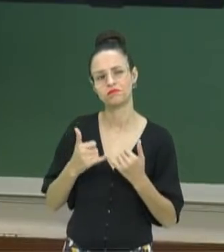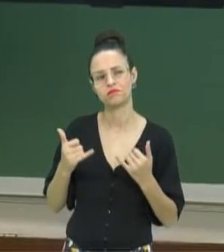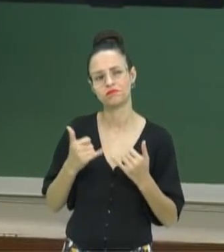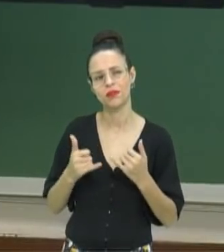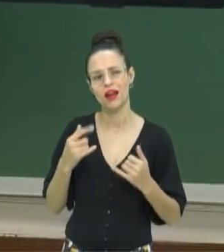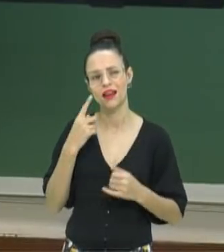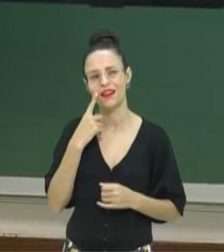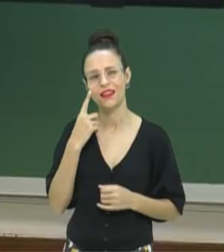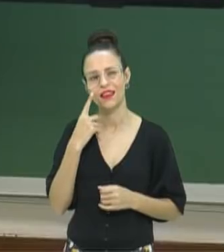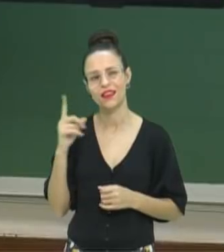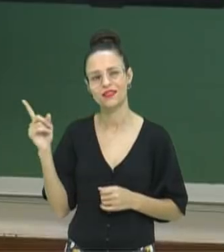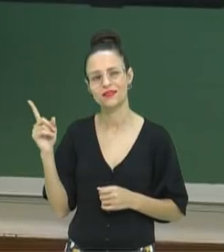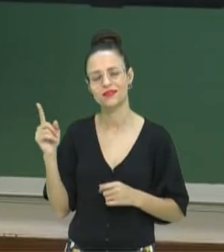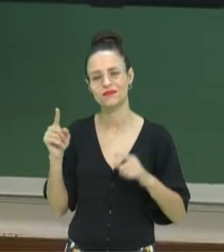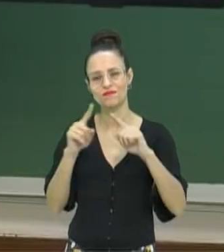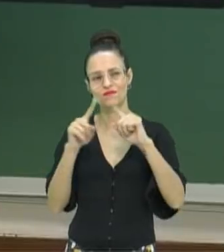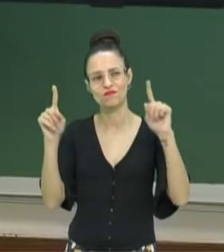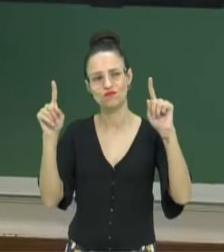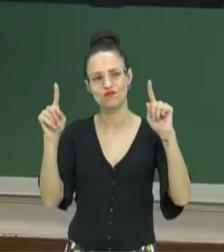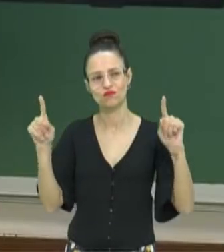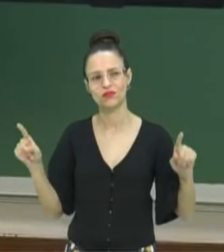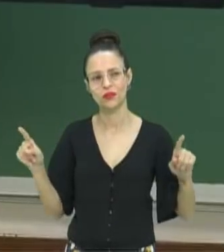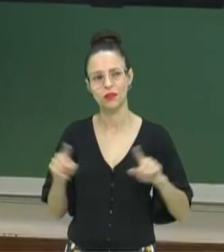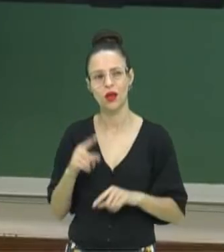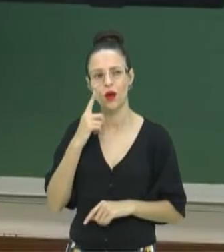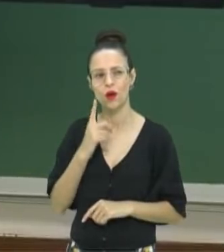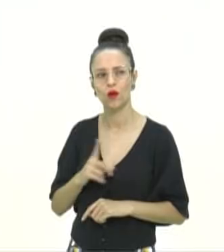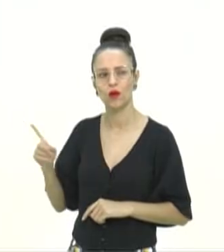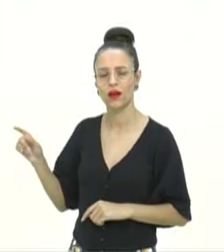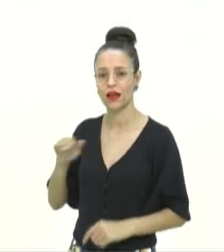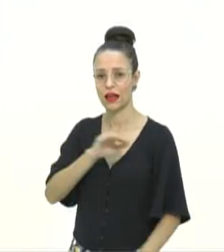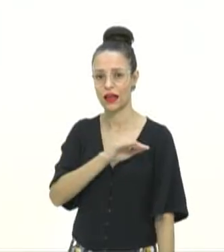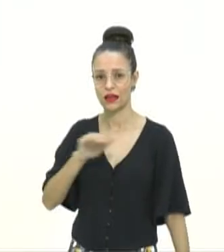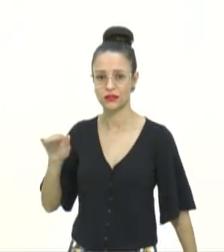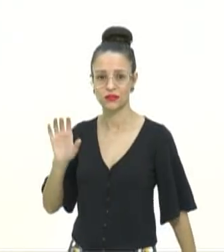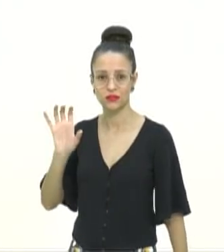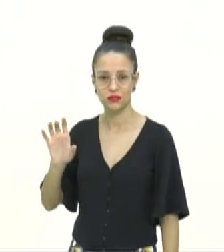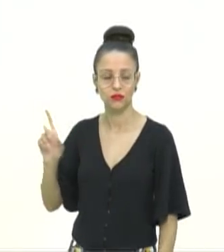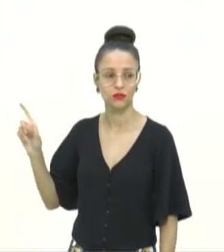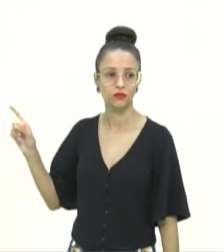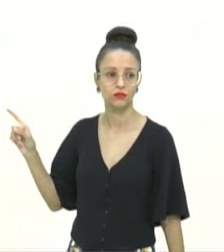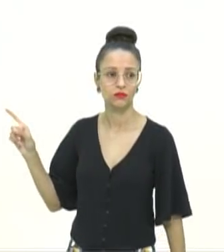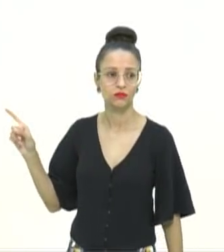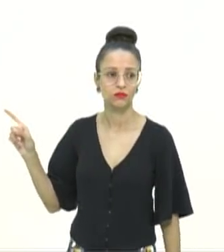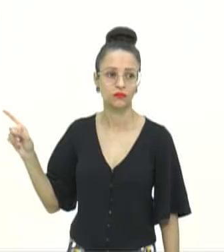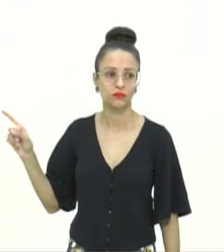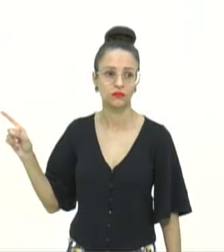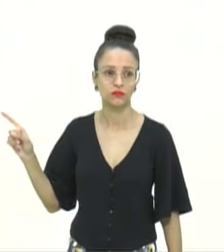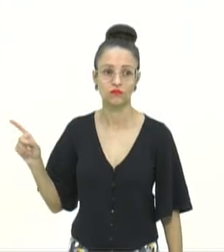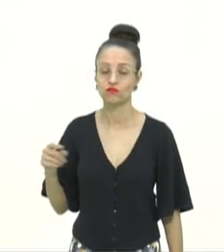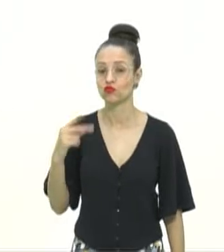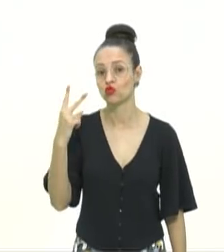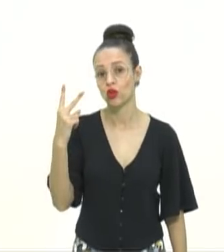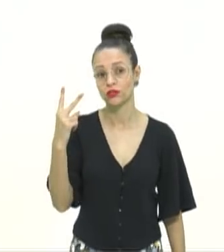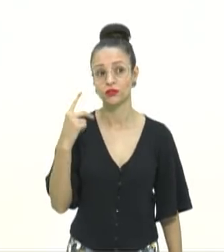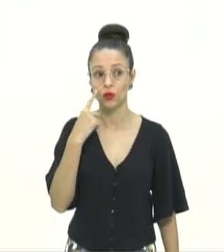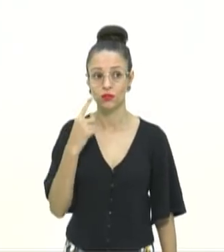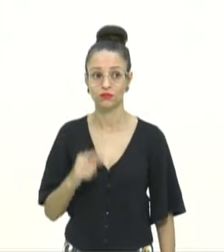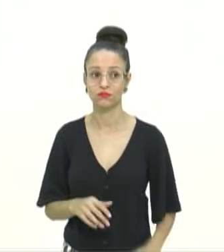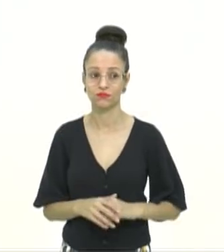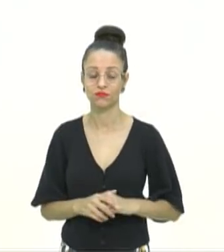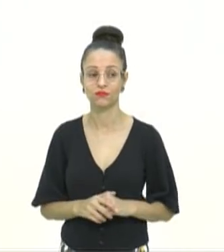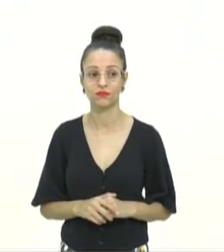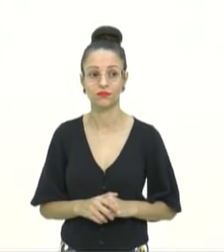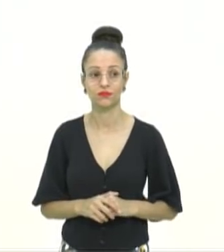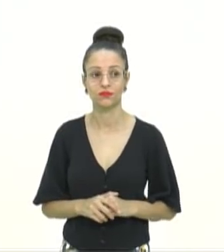trapézio, né? Então, olha aqui, ó. Se você cortar dessa forma como eu fiz, tem apenas 2 figuras.